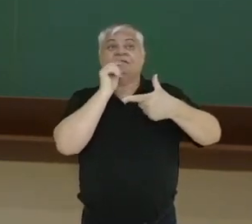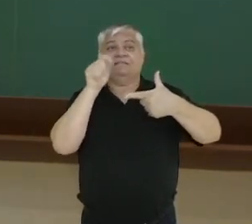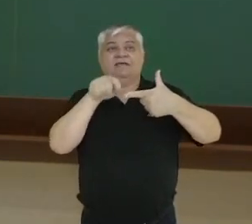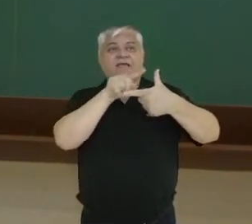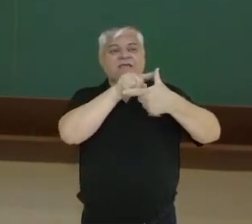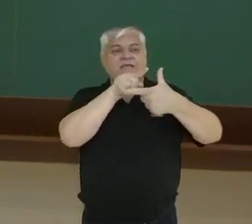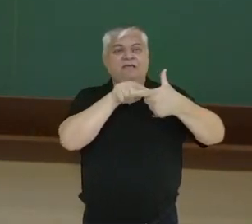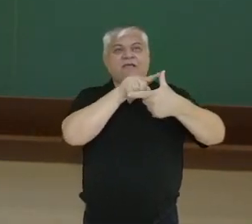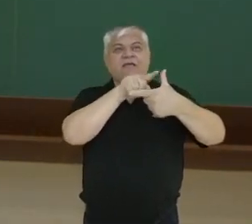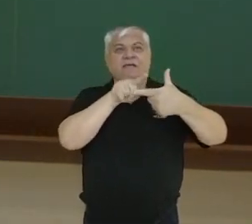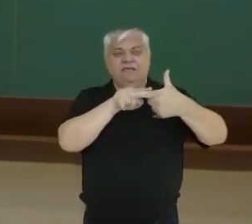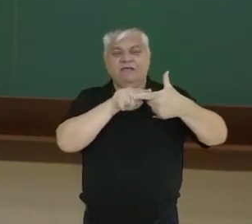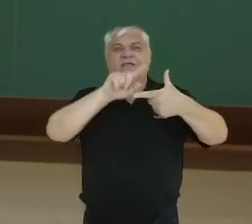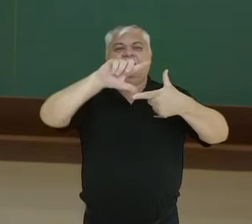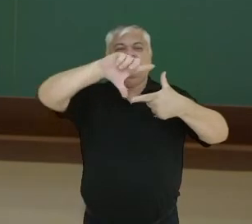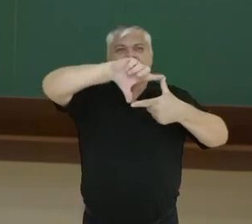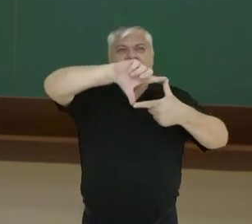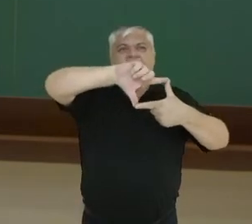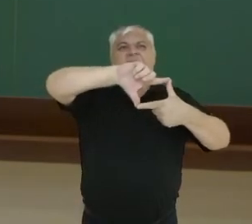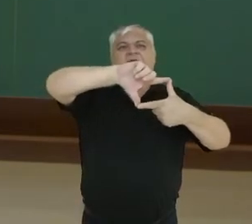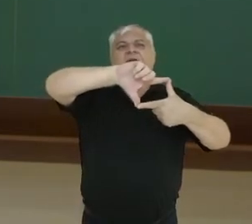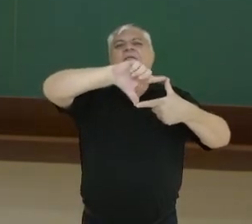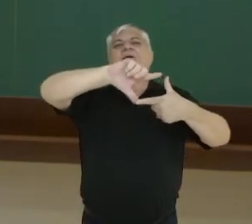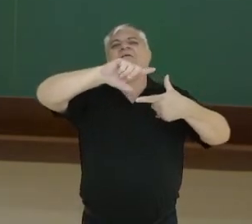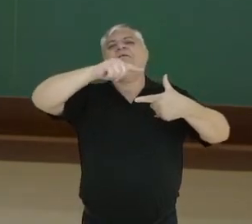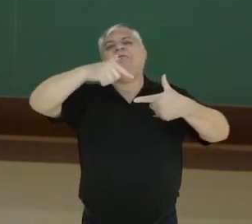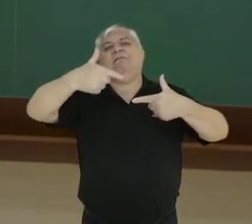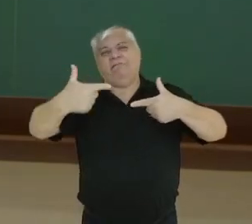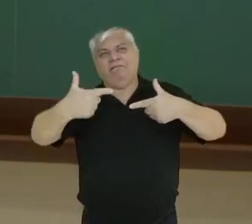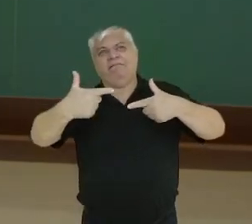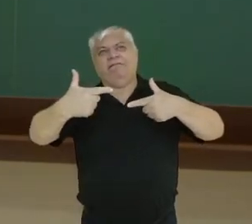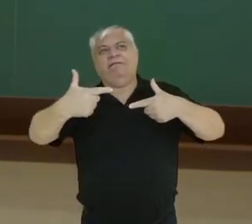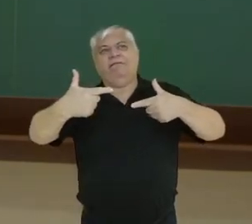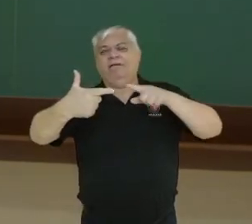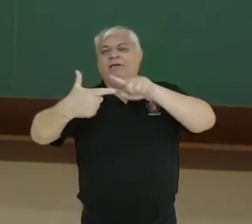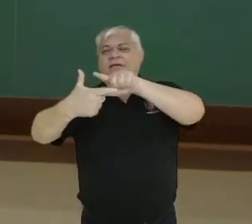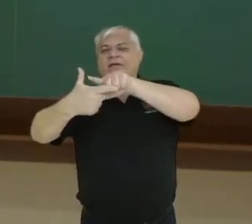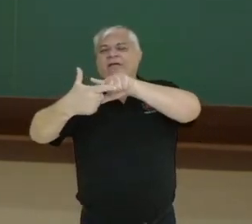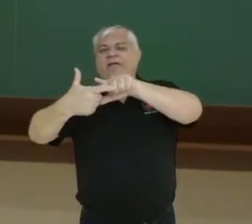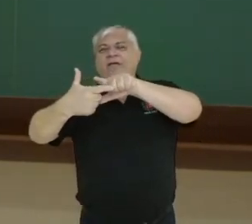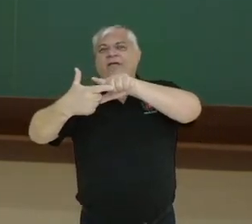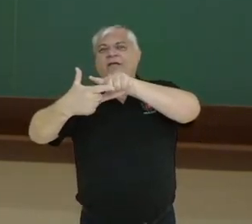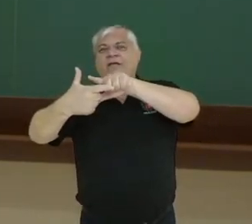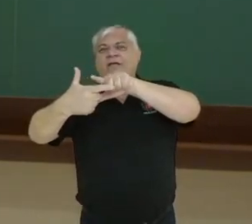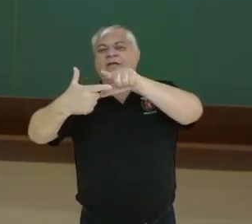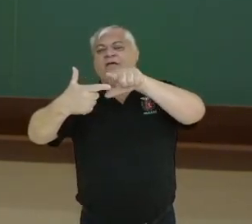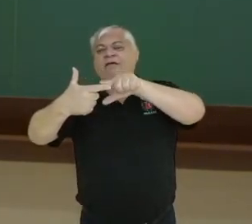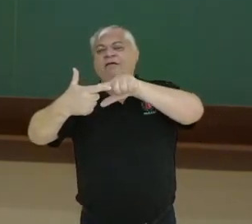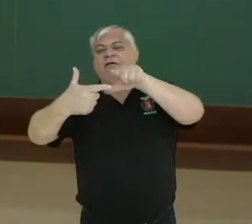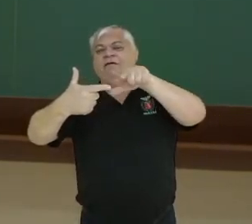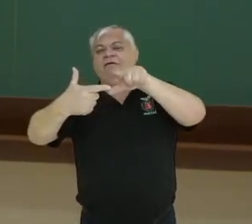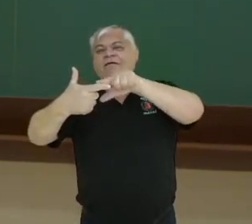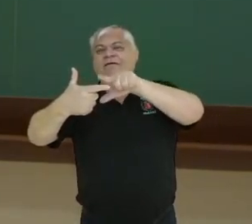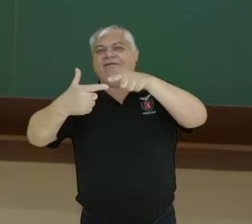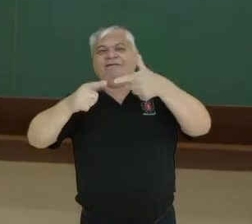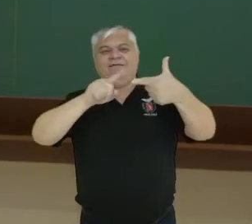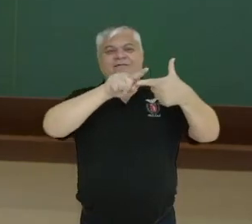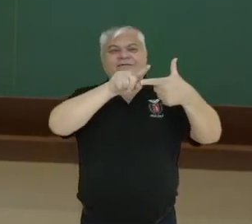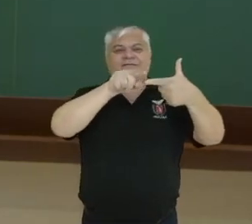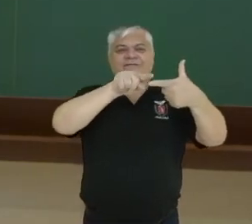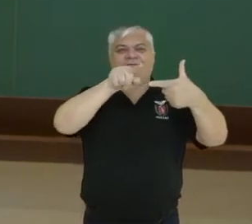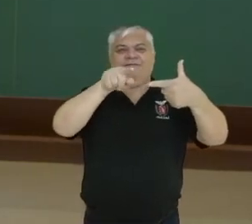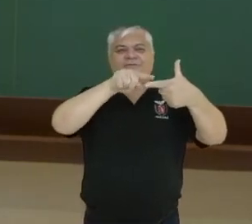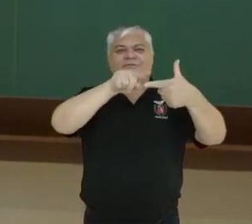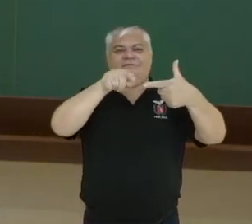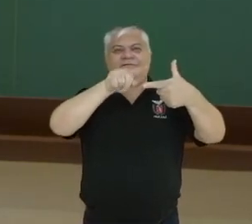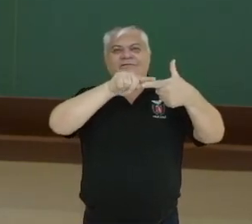Então, novamente, eu vou tombar ele para que o ângulo de 90 graus fique lá em cima, ok? Então, a gente vira ele. Então, o M vai